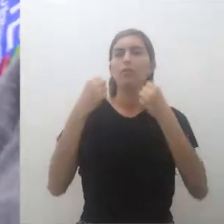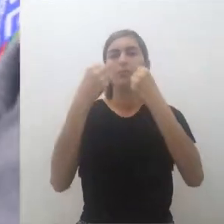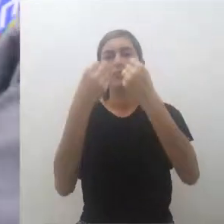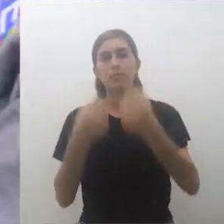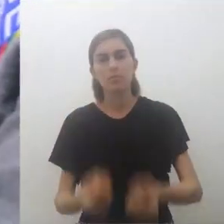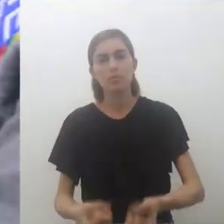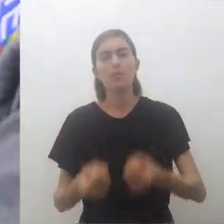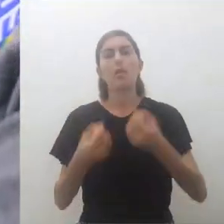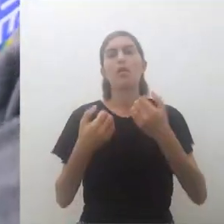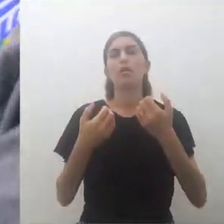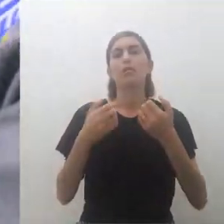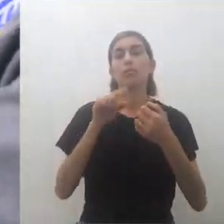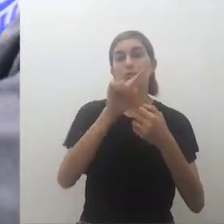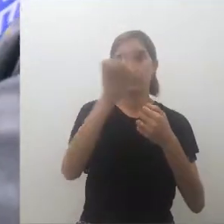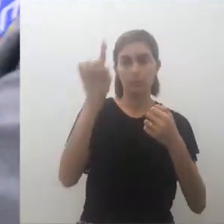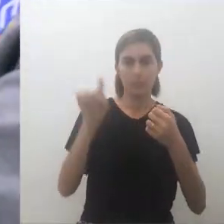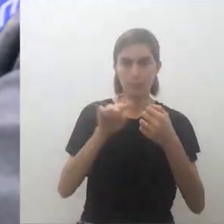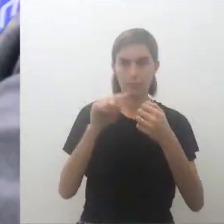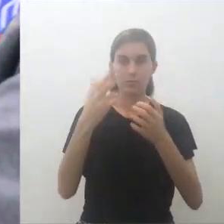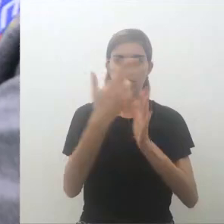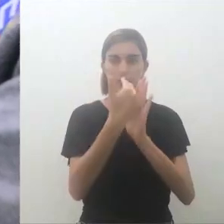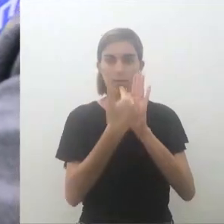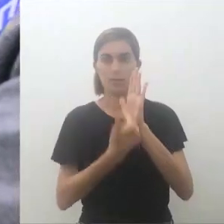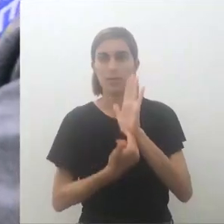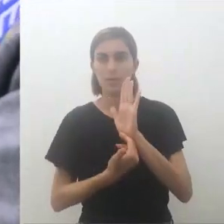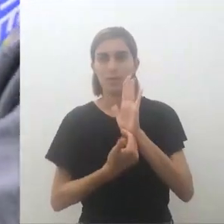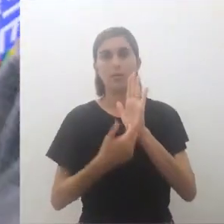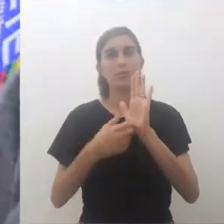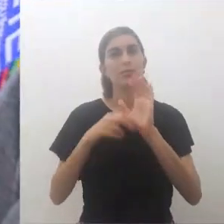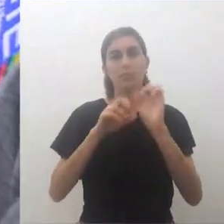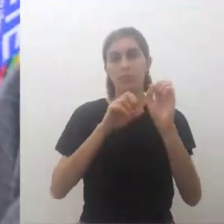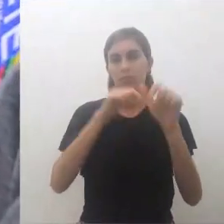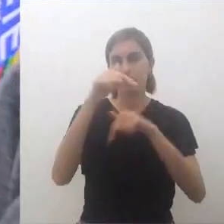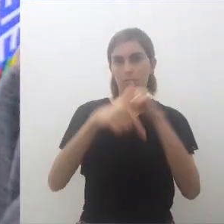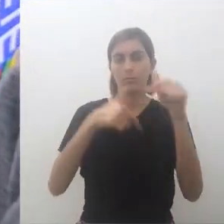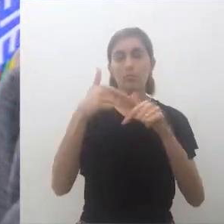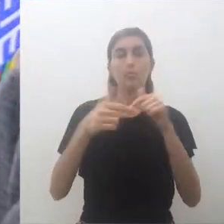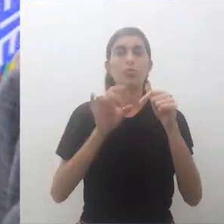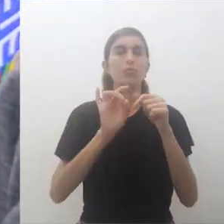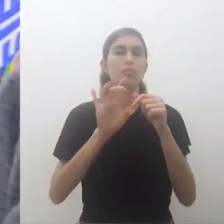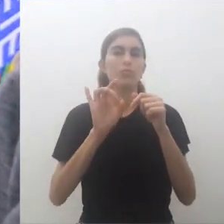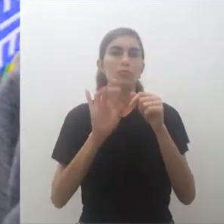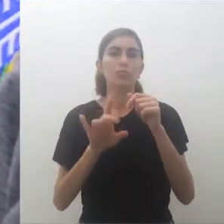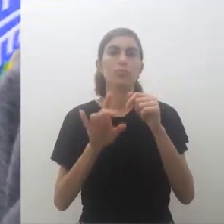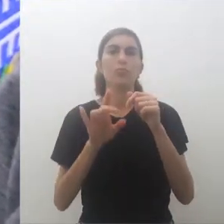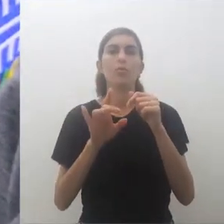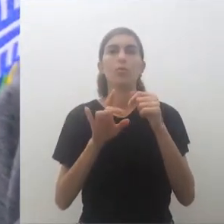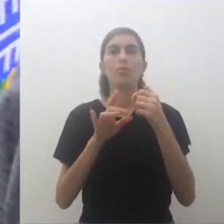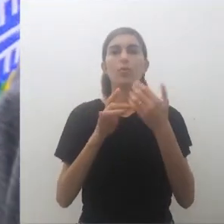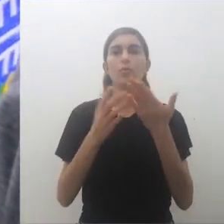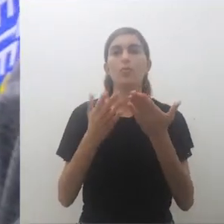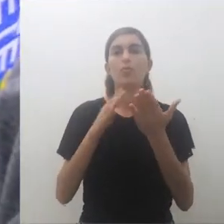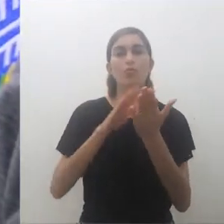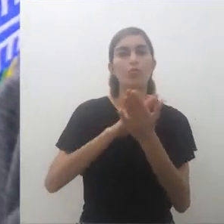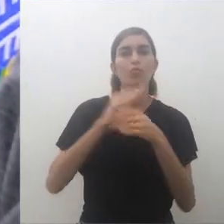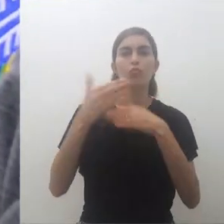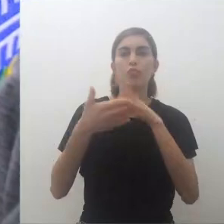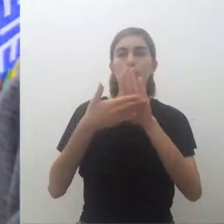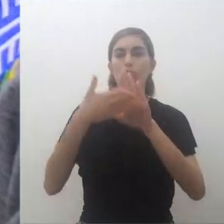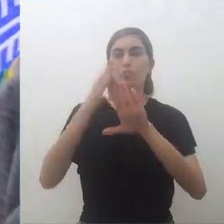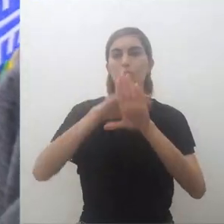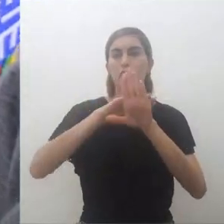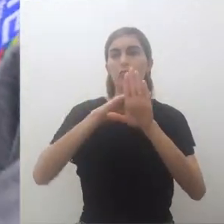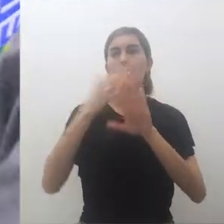pesado. Aqui, esses desenhos estão trabalhados apenas com o fundo branco e